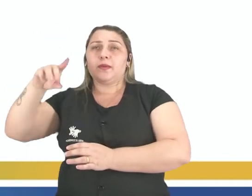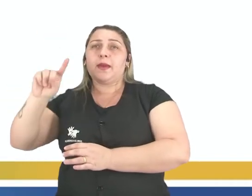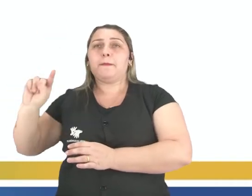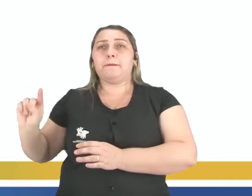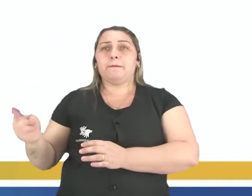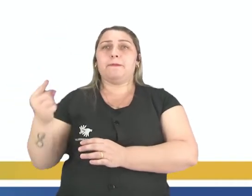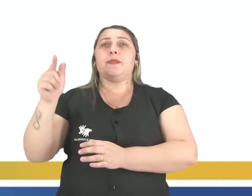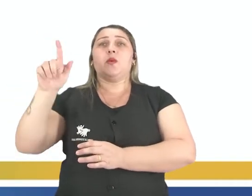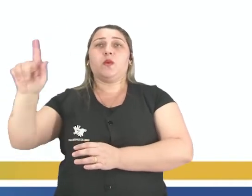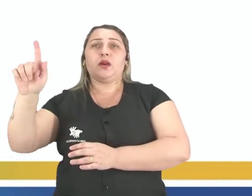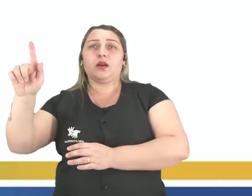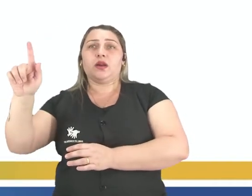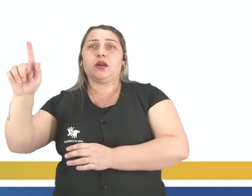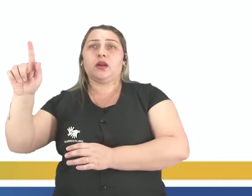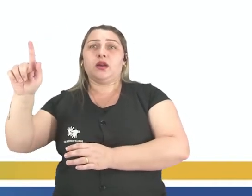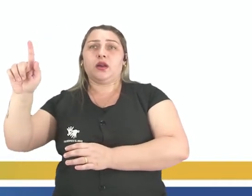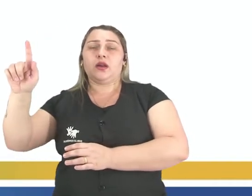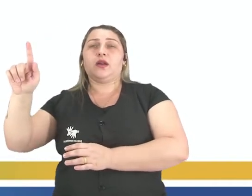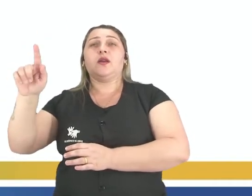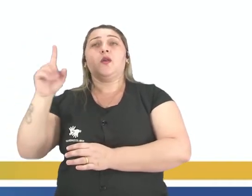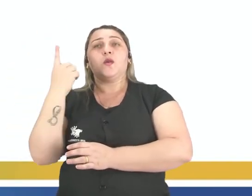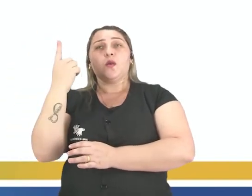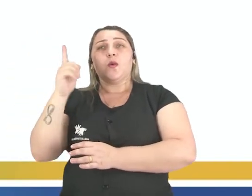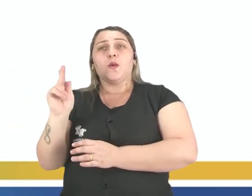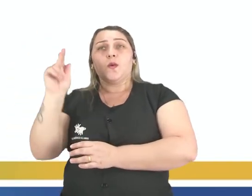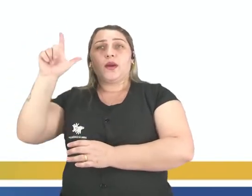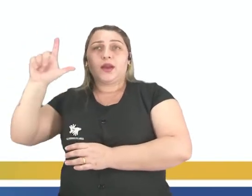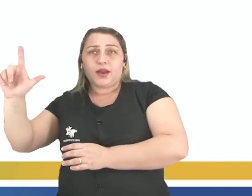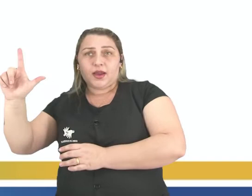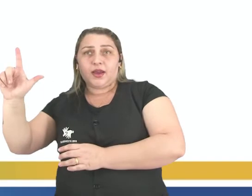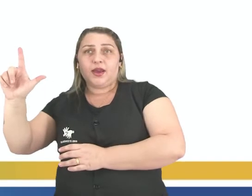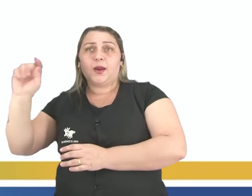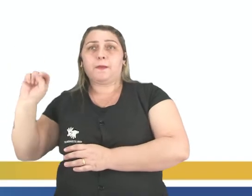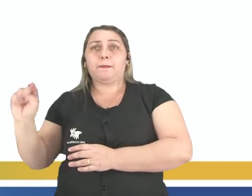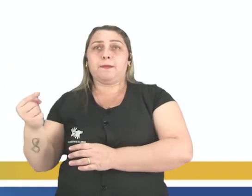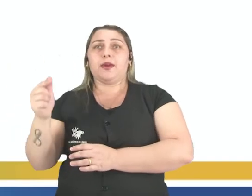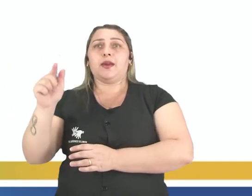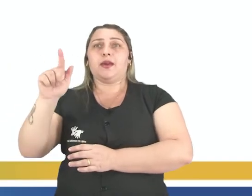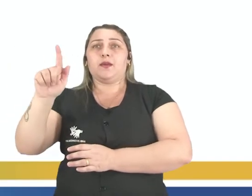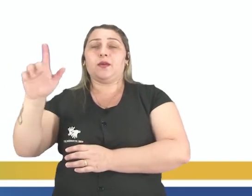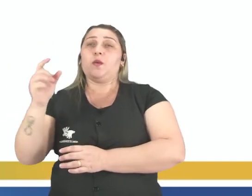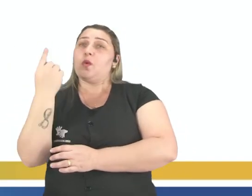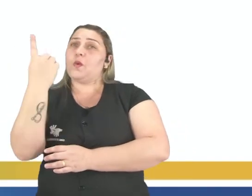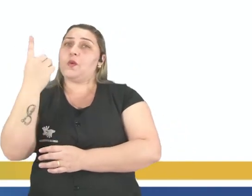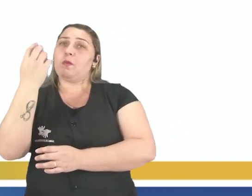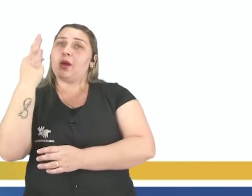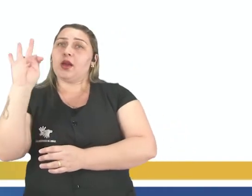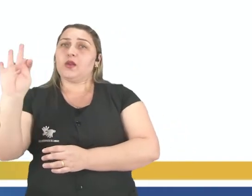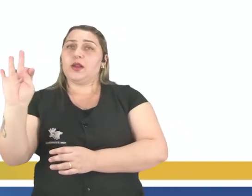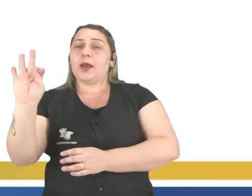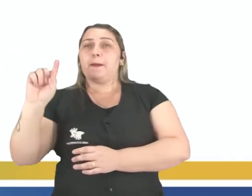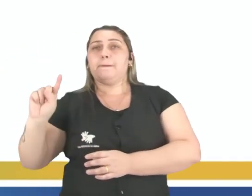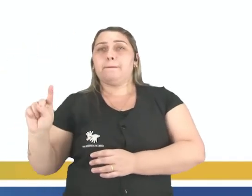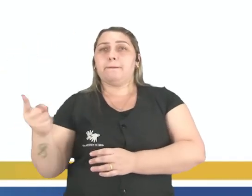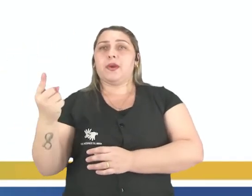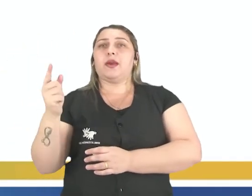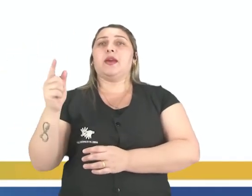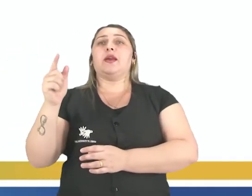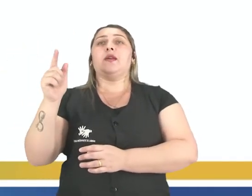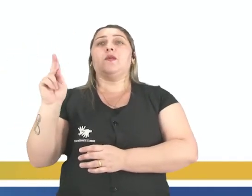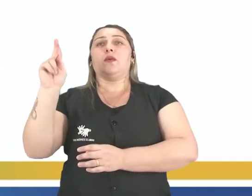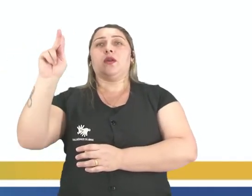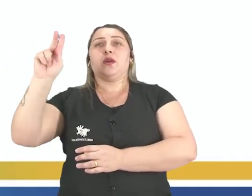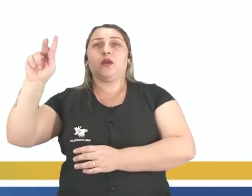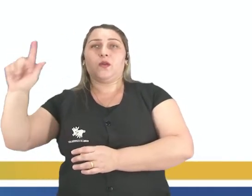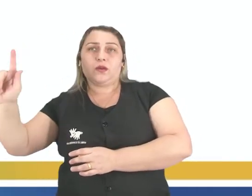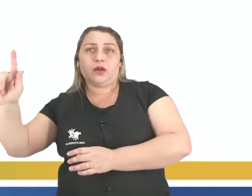gramas. Em 1 quilo nós temos 1000 gramas, né? Em 1 tonelada nós temos 1000 quilogramas. A mesma ideia